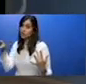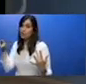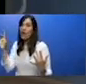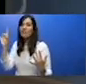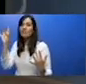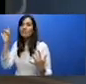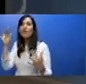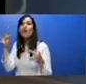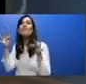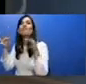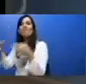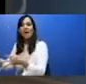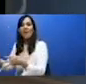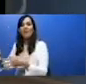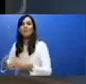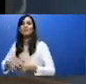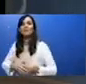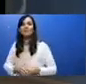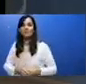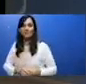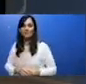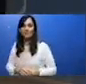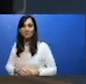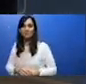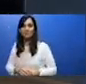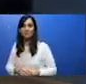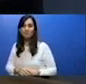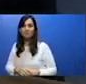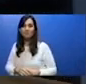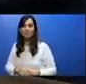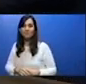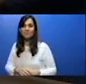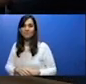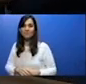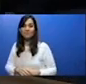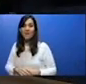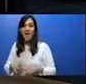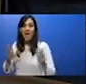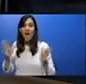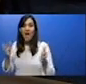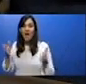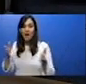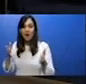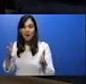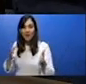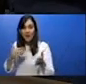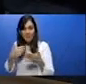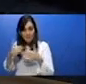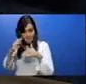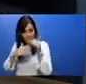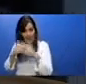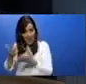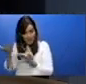vai aparecer no final, tá? Agora vamos colocar em